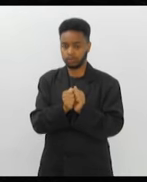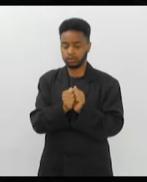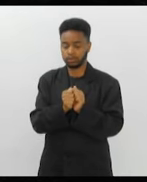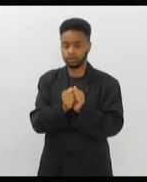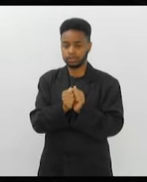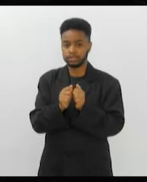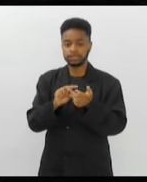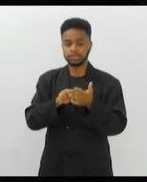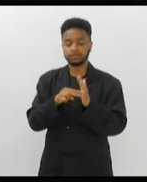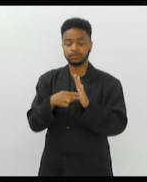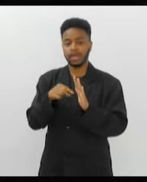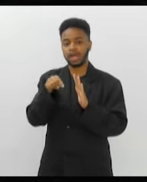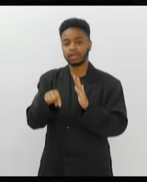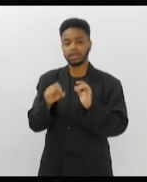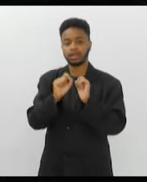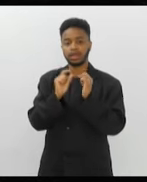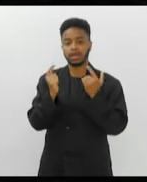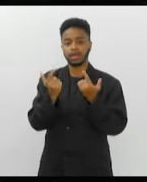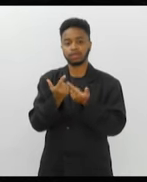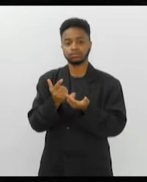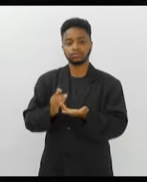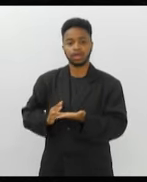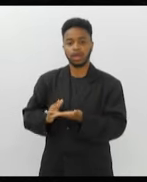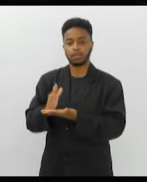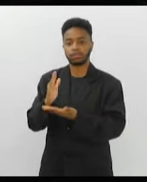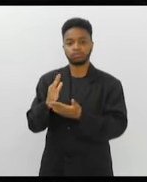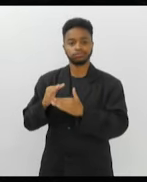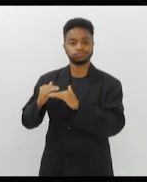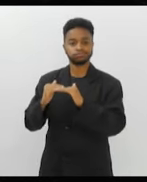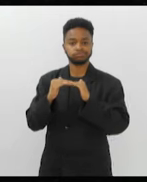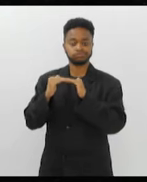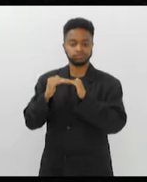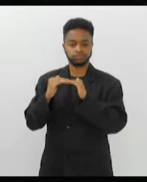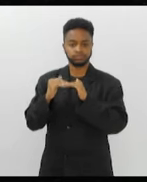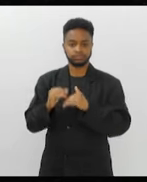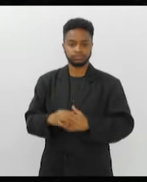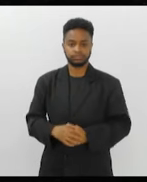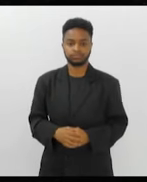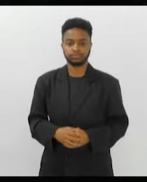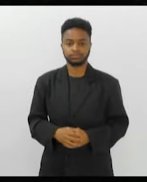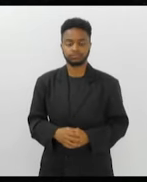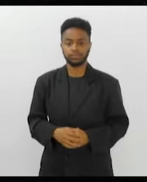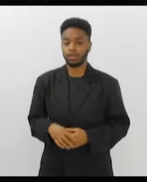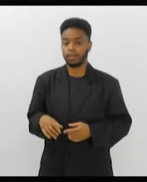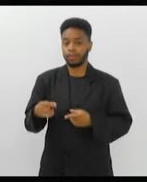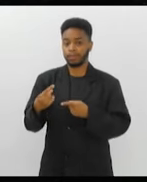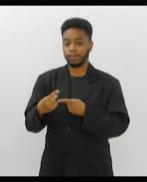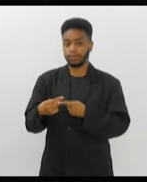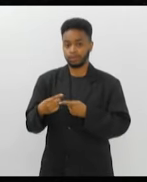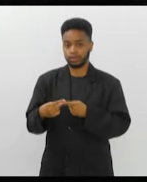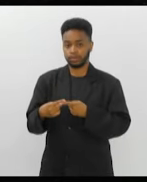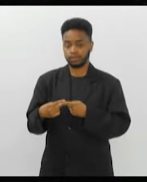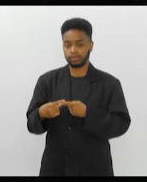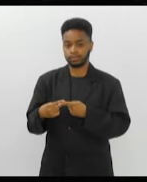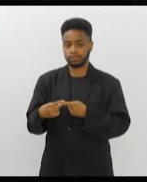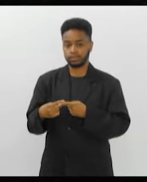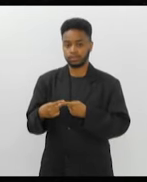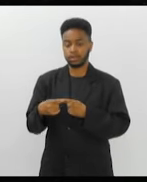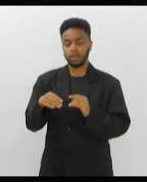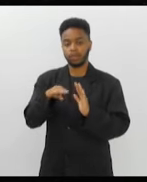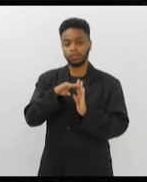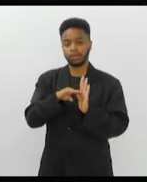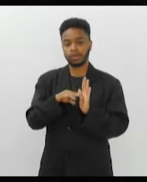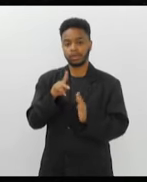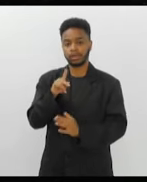casa aprovou por unanimidade. Porque o programa IPVA